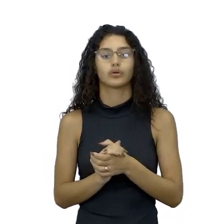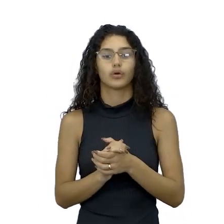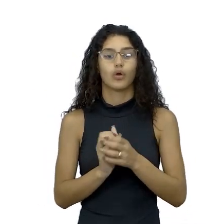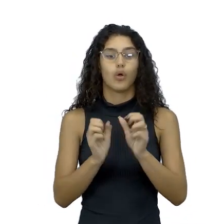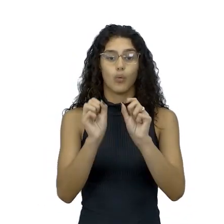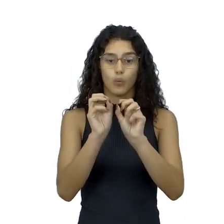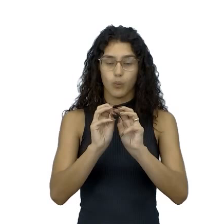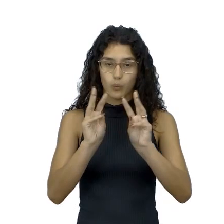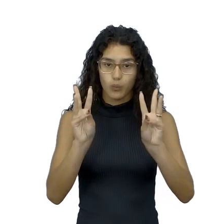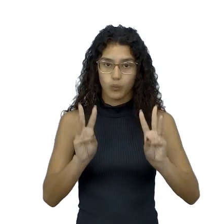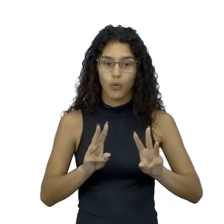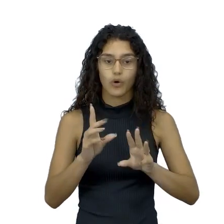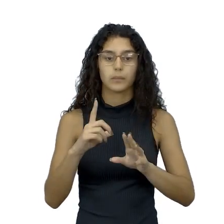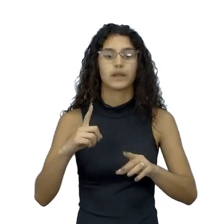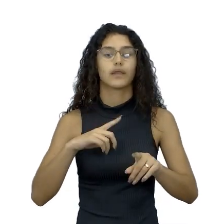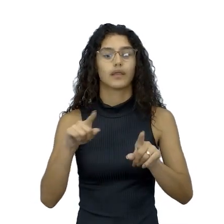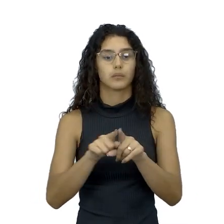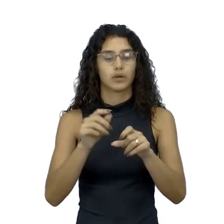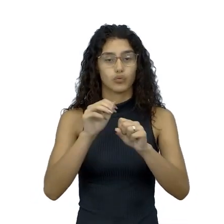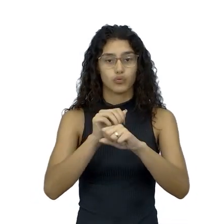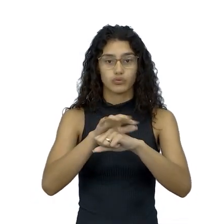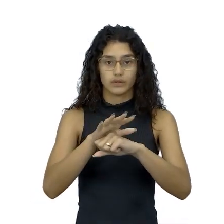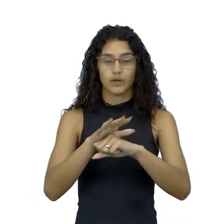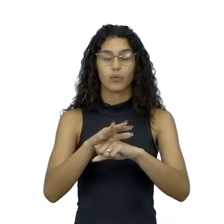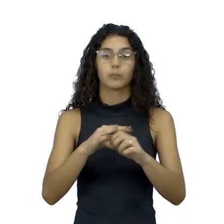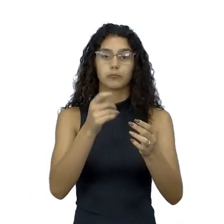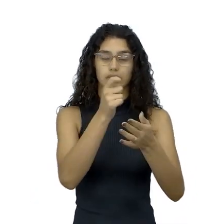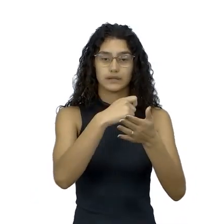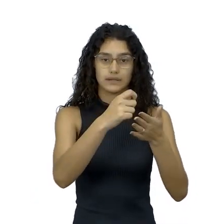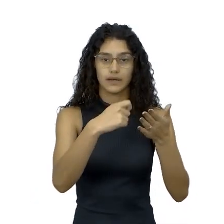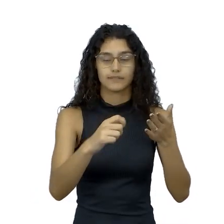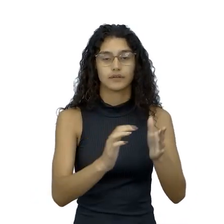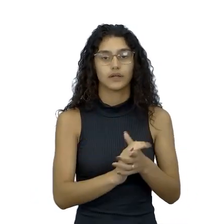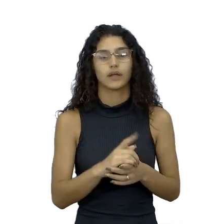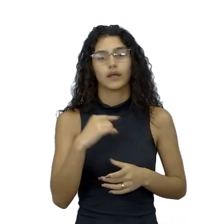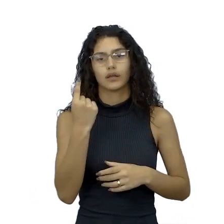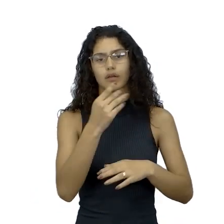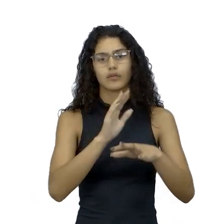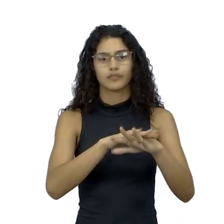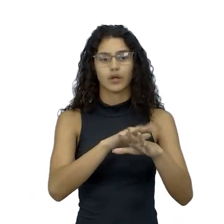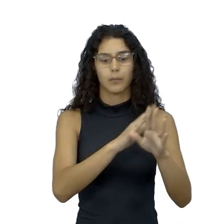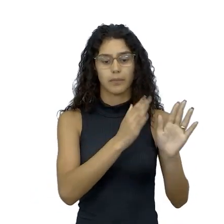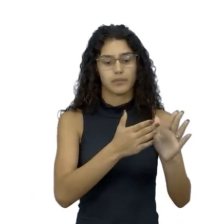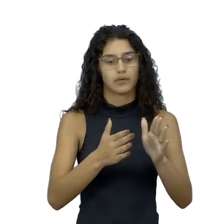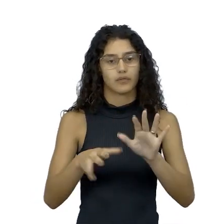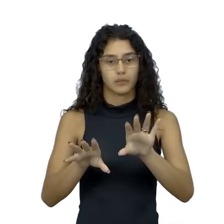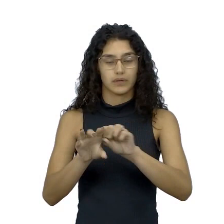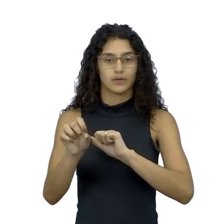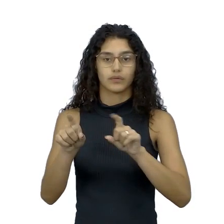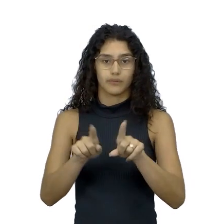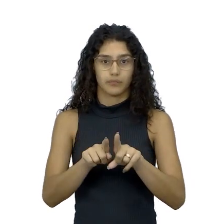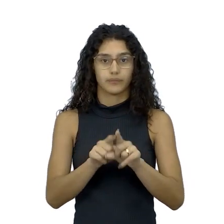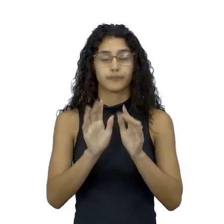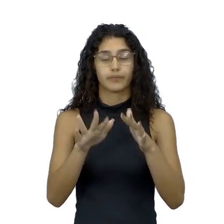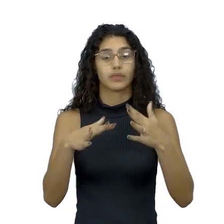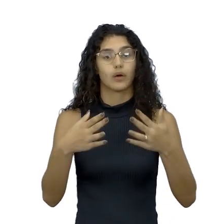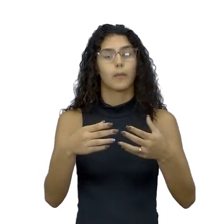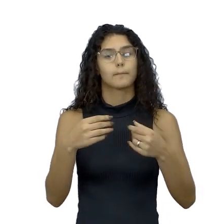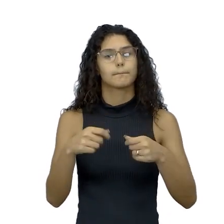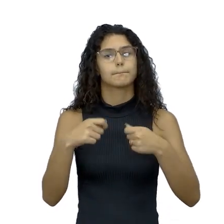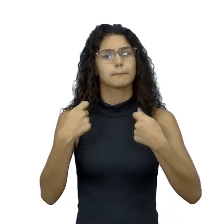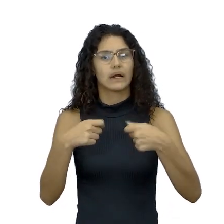Word aberto para dar sugestões que a gente, né, escrever as sugestões que a gente vai passando nas nossas formações. Então, tentem,